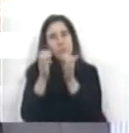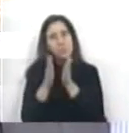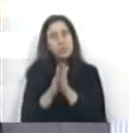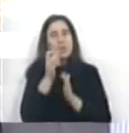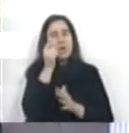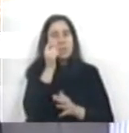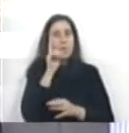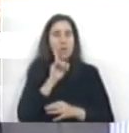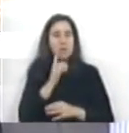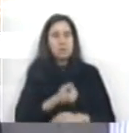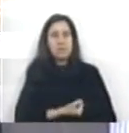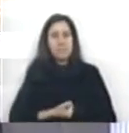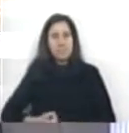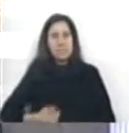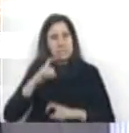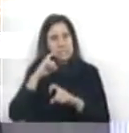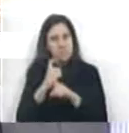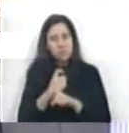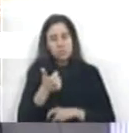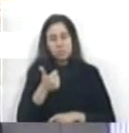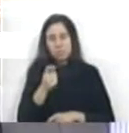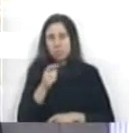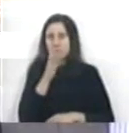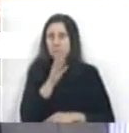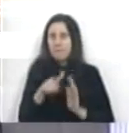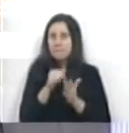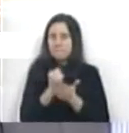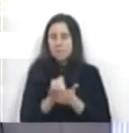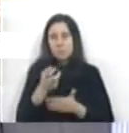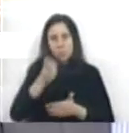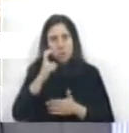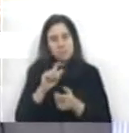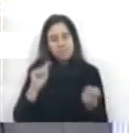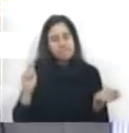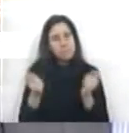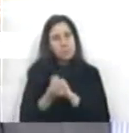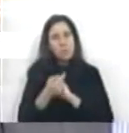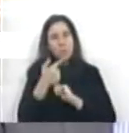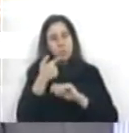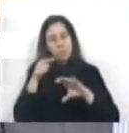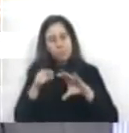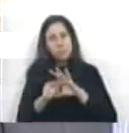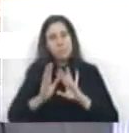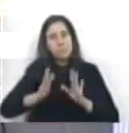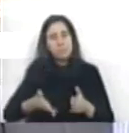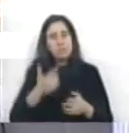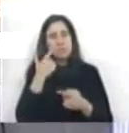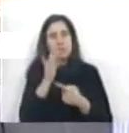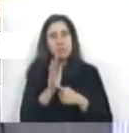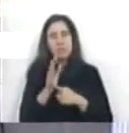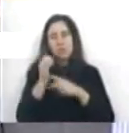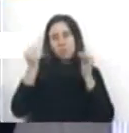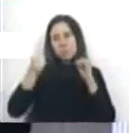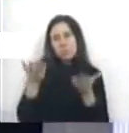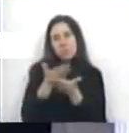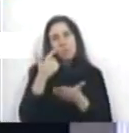desempregadas, exigem, como o Bloco sempre disse, coragem para transformações mais profundas, como a renegociação